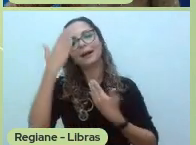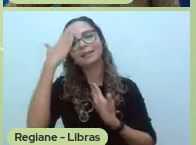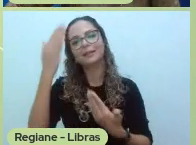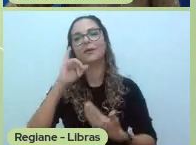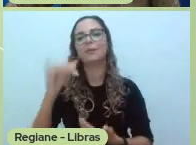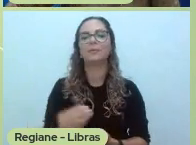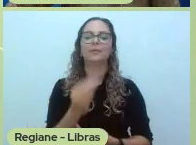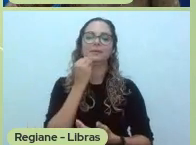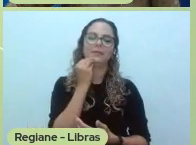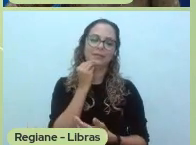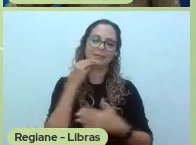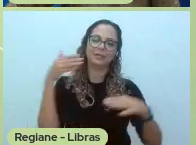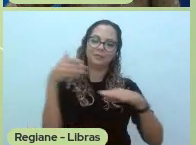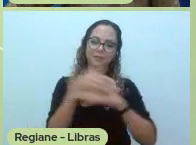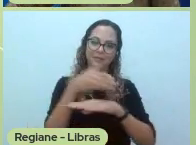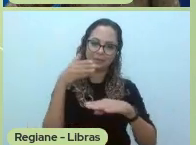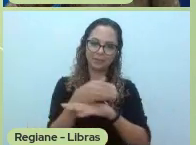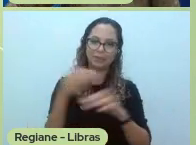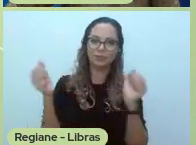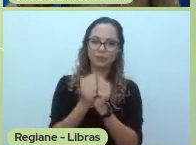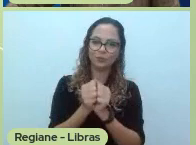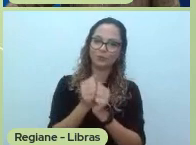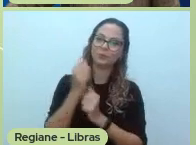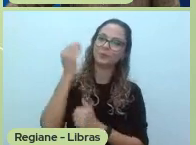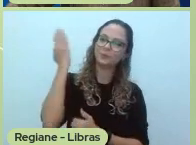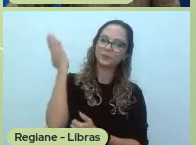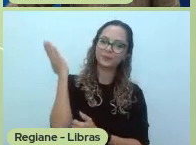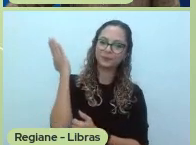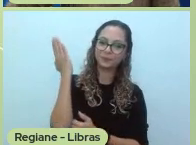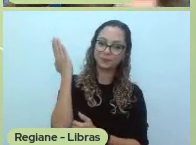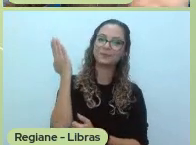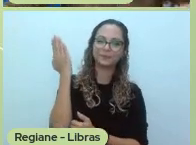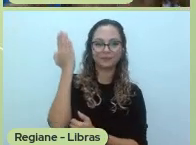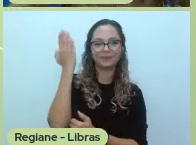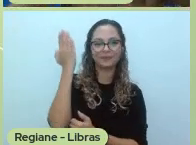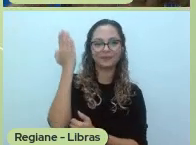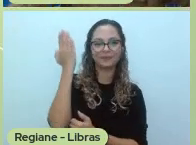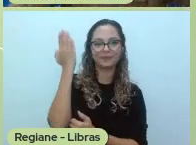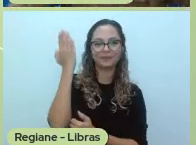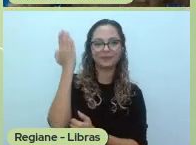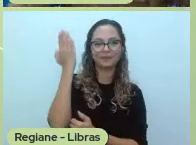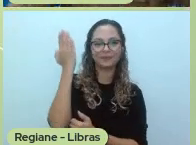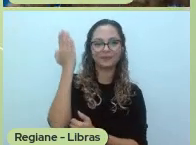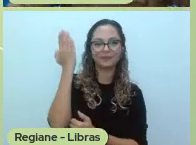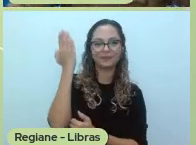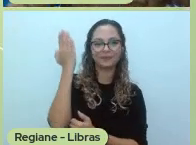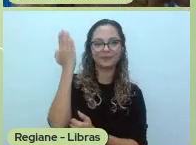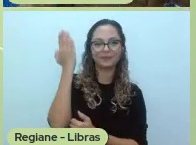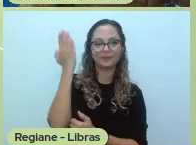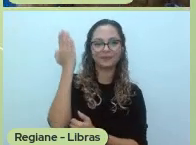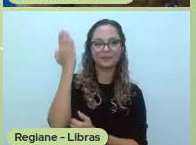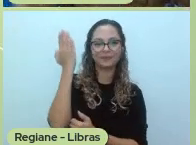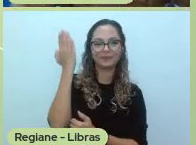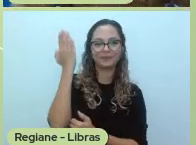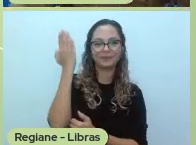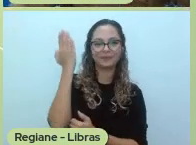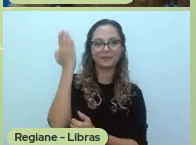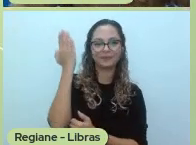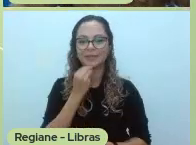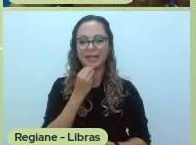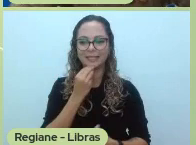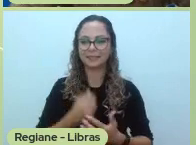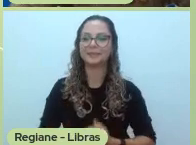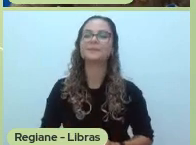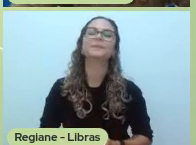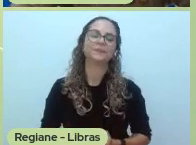Carolina, com a Débora, com a Marisa e com o Samuel aqui hoje para a gente conversar e aprender junto e trocar. Obrigada pela oportunidade.